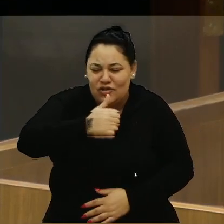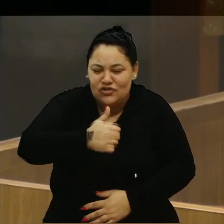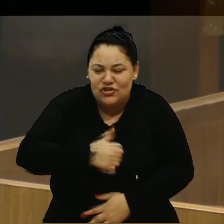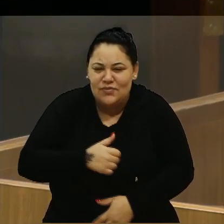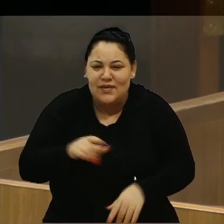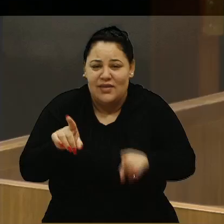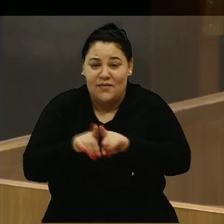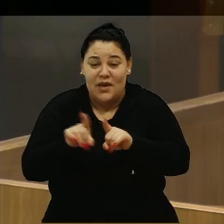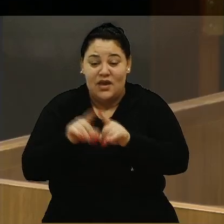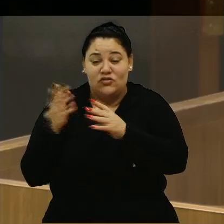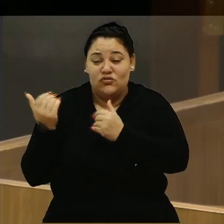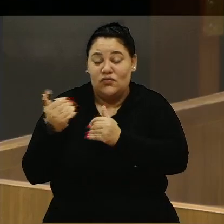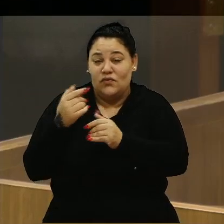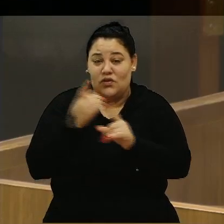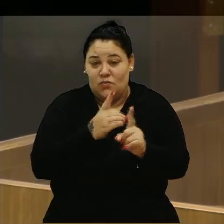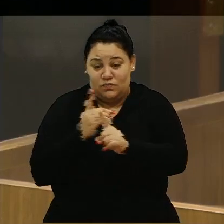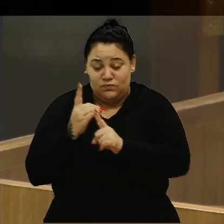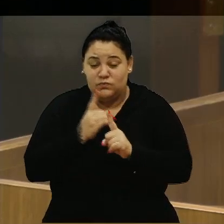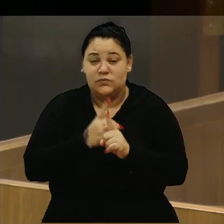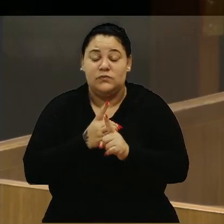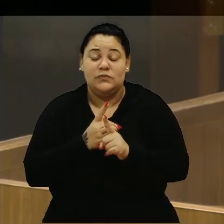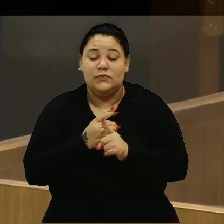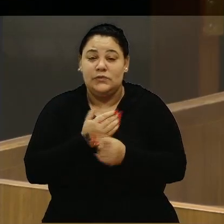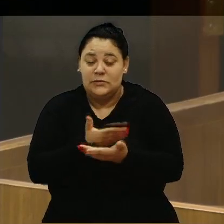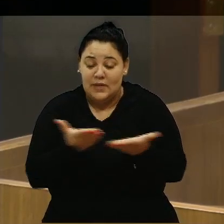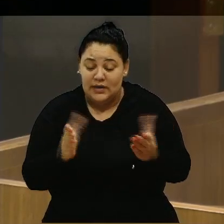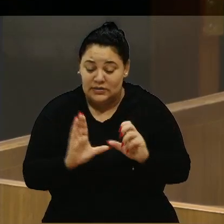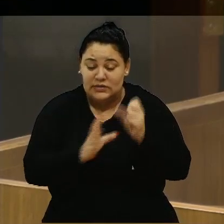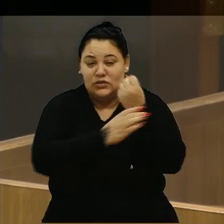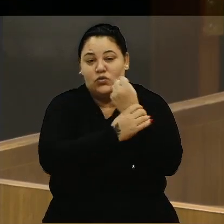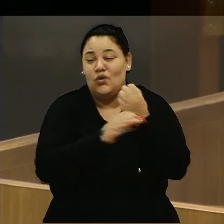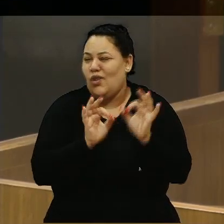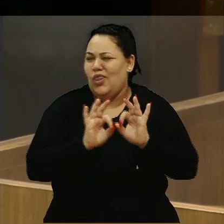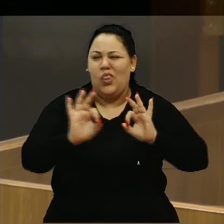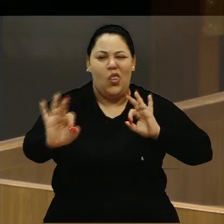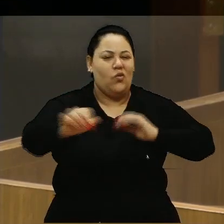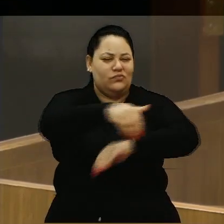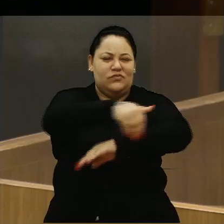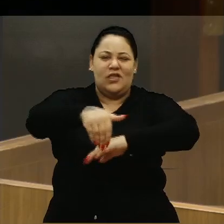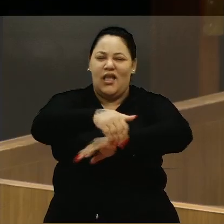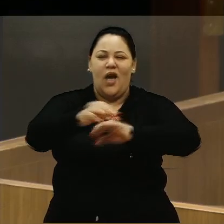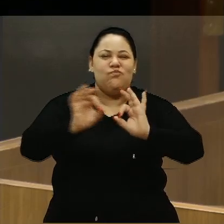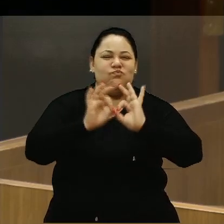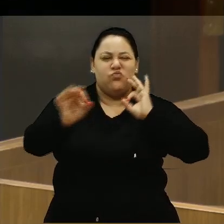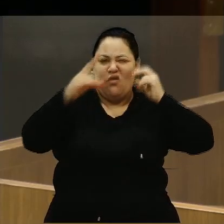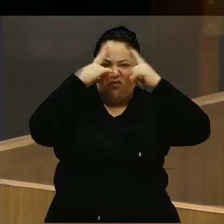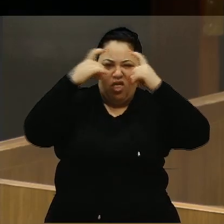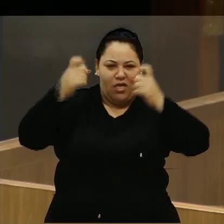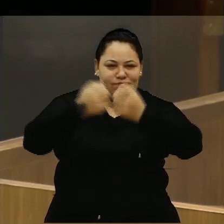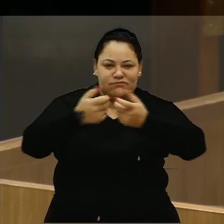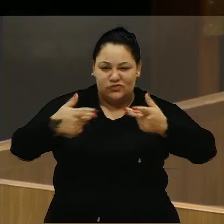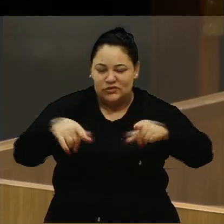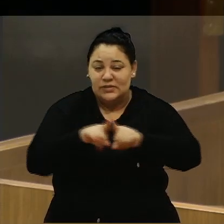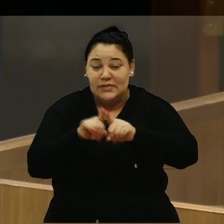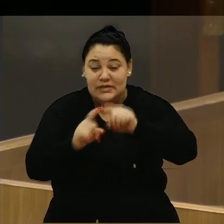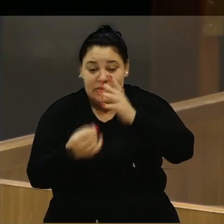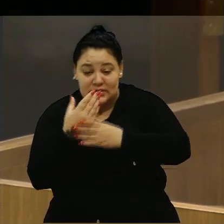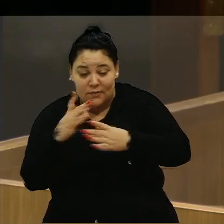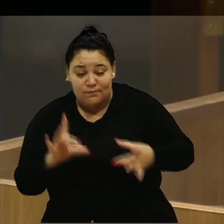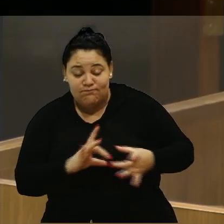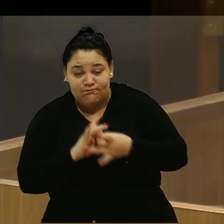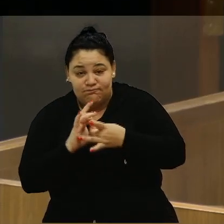seguro e acolhedor, longe das ruas e da ociosidade, construindo laços de amizade e aprendendo